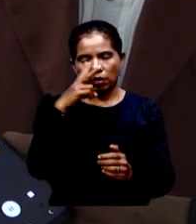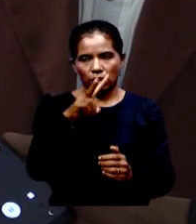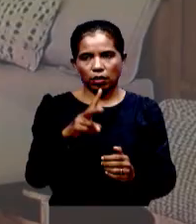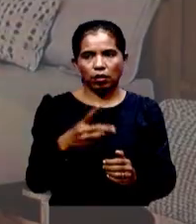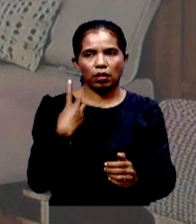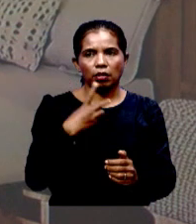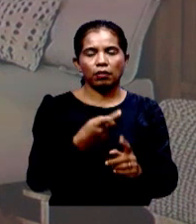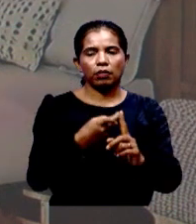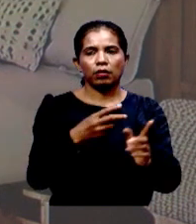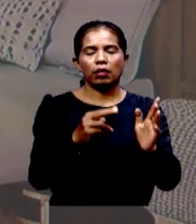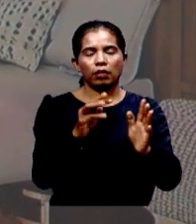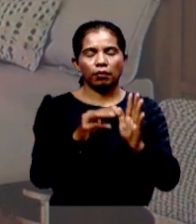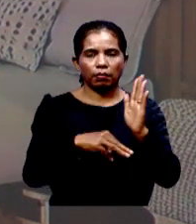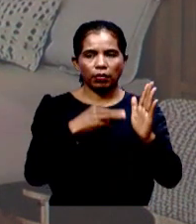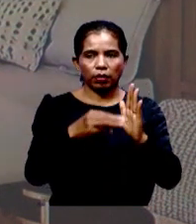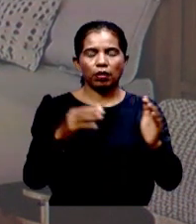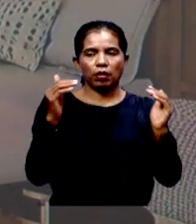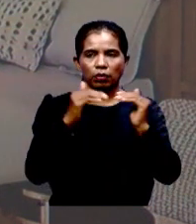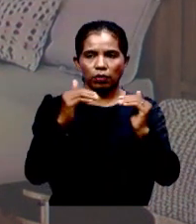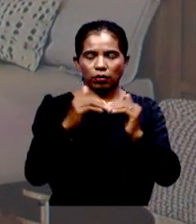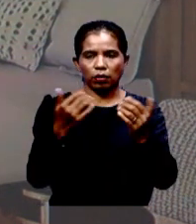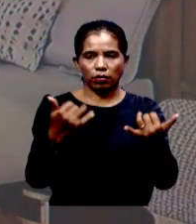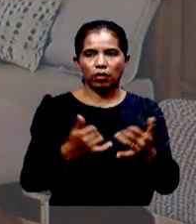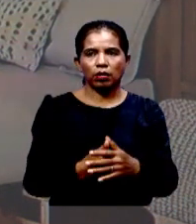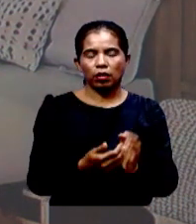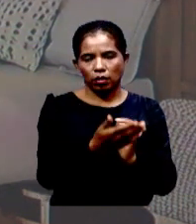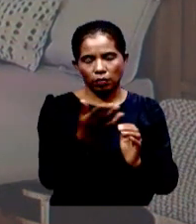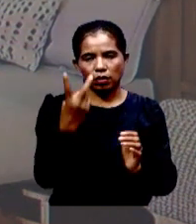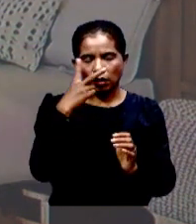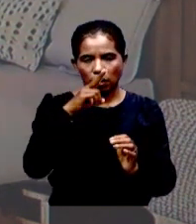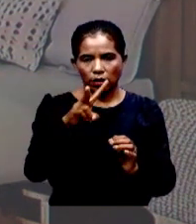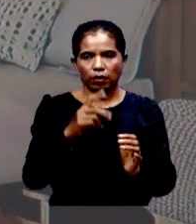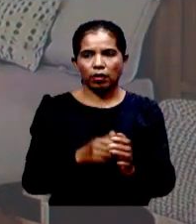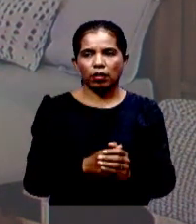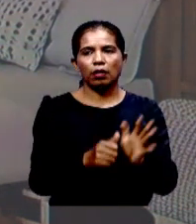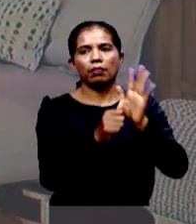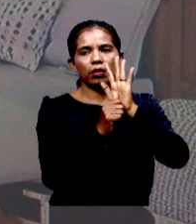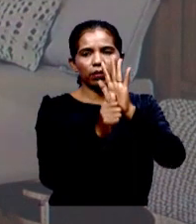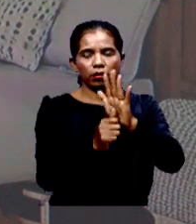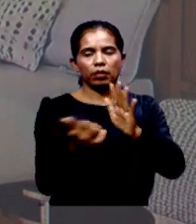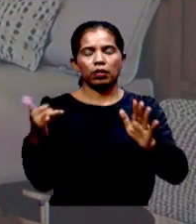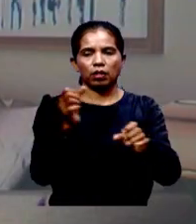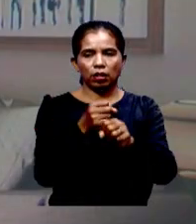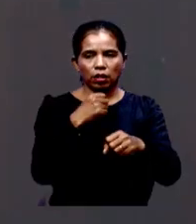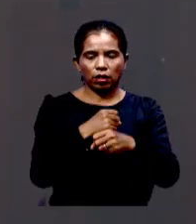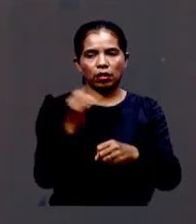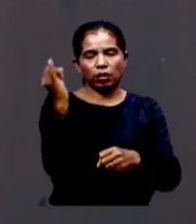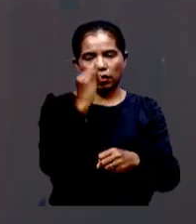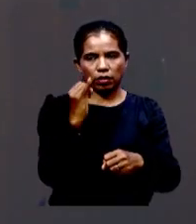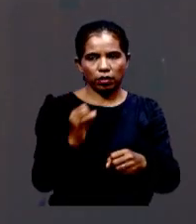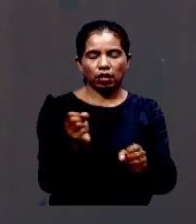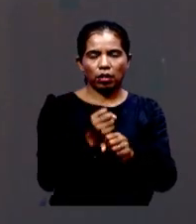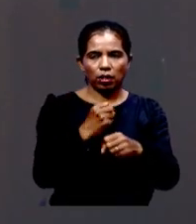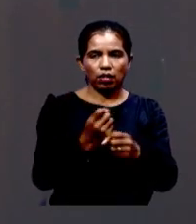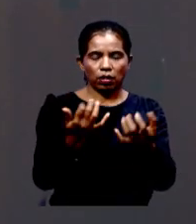husik pa media be halo cobertura runia uhi ne para te bot sere hare a presensa sere ne be sere halo uhi de zeinu sere ne be sere halo